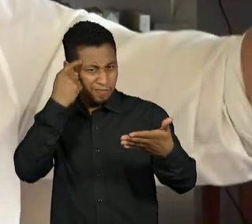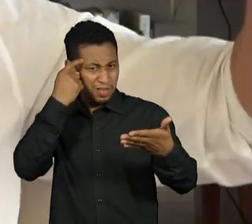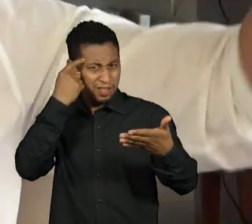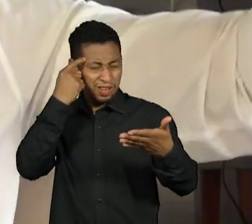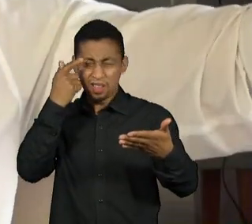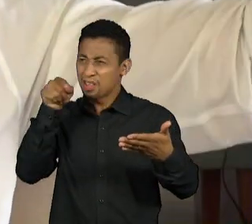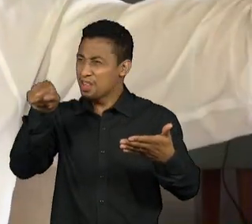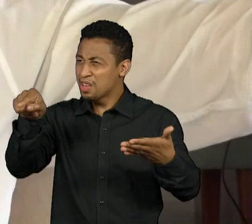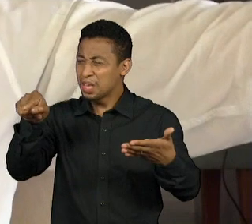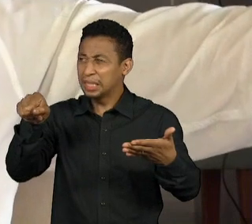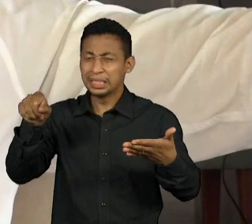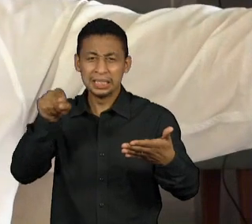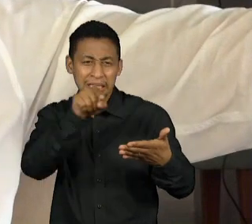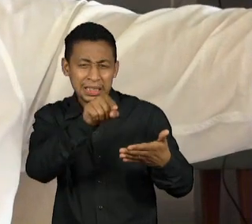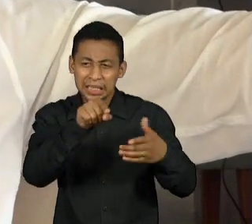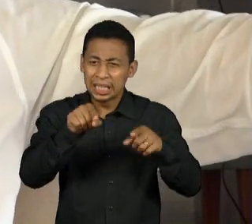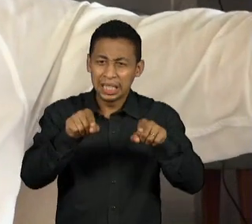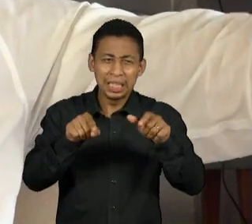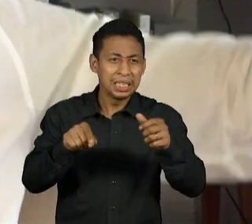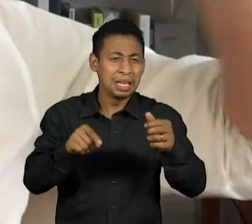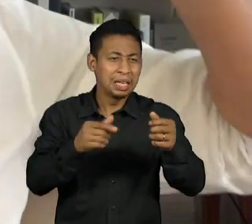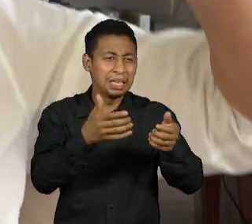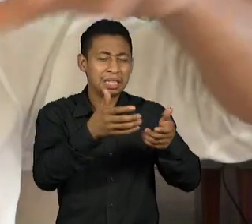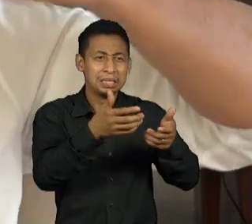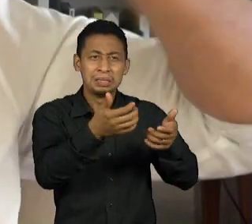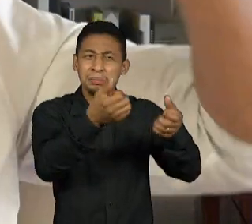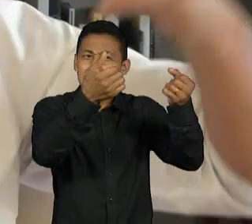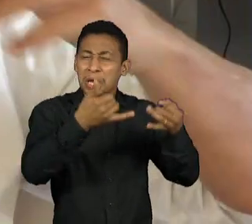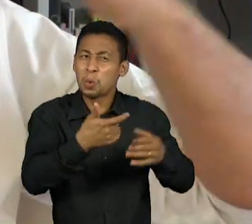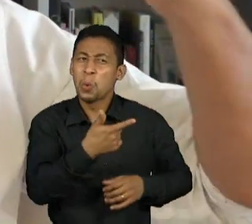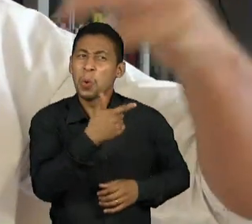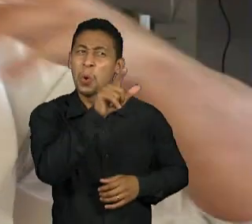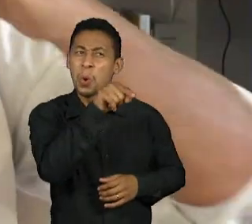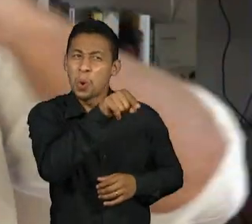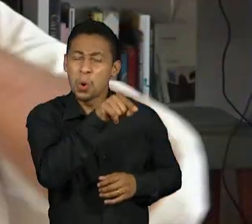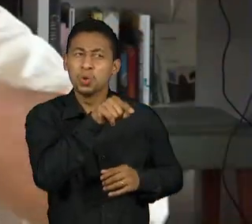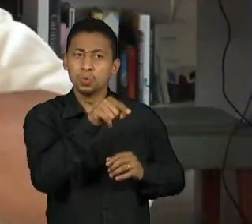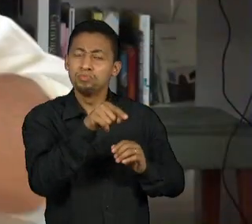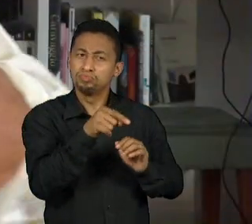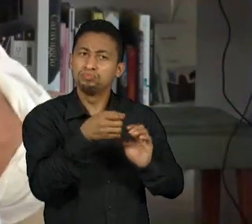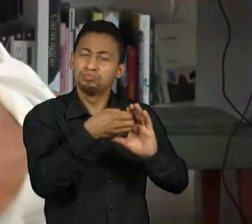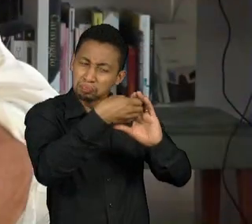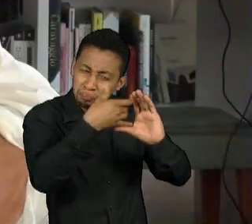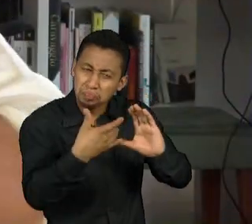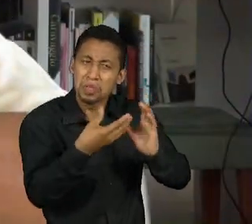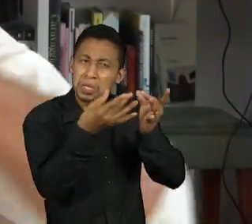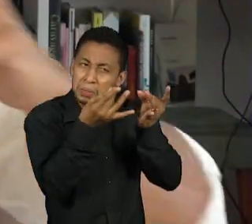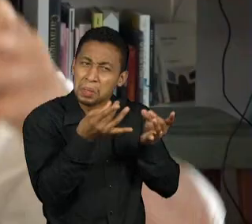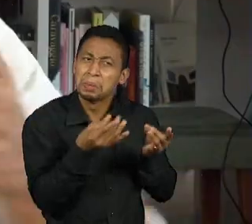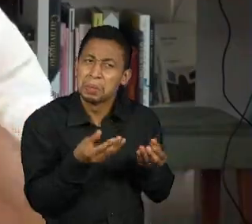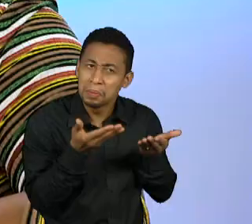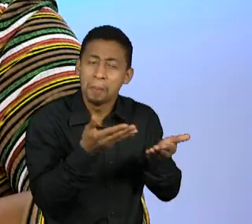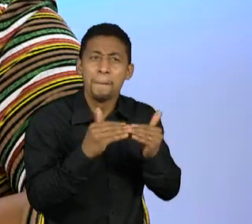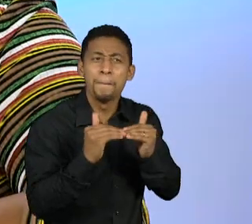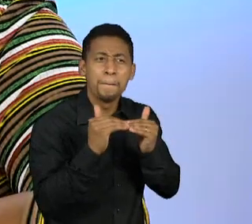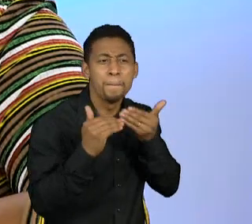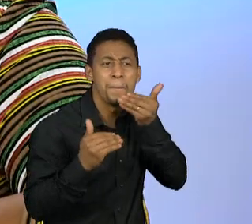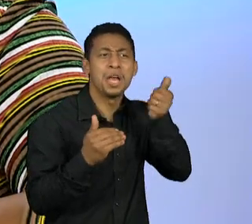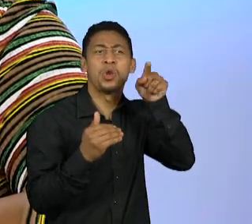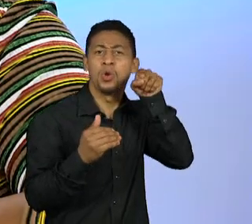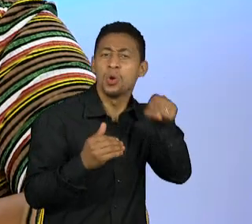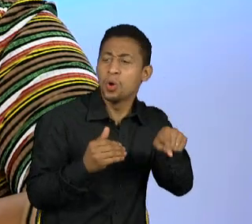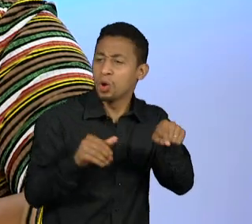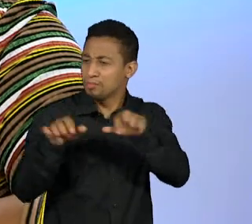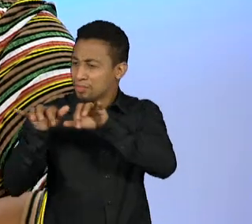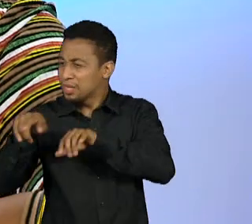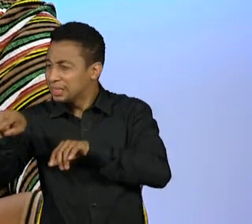só, fulana ou cicrana está dizendo isso aqui, está com argumentos mais incríveis e está com dados mais incríveis. Eu fotografava as